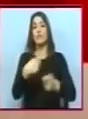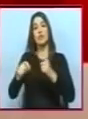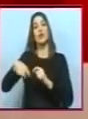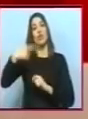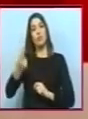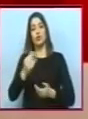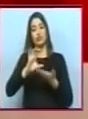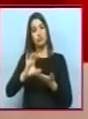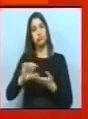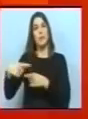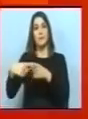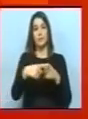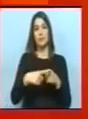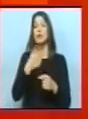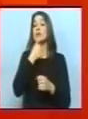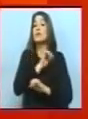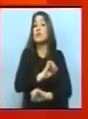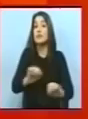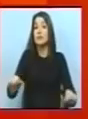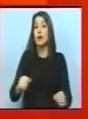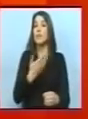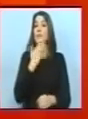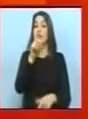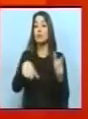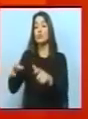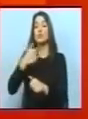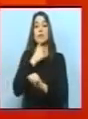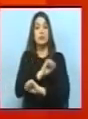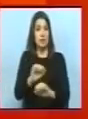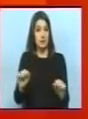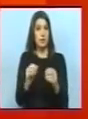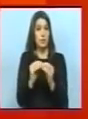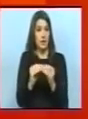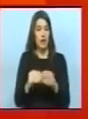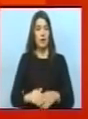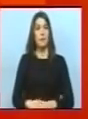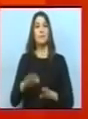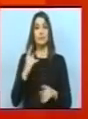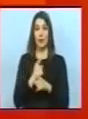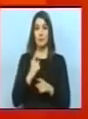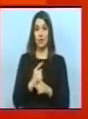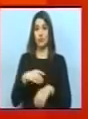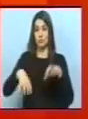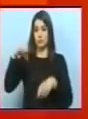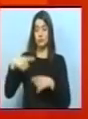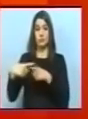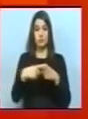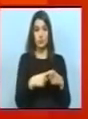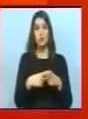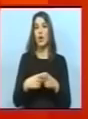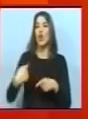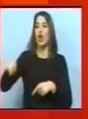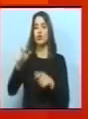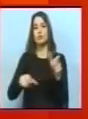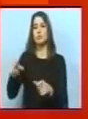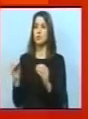em termos daquilo que os herdeiros decidirem. Agora, mesmo no âmbito da herança indivisa, os herdeiros em conjunto podem decidir vender